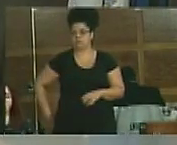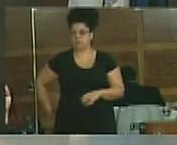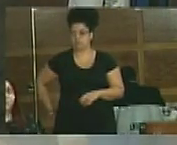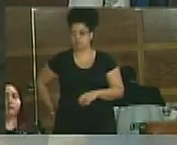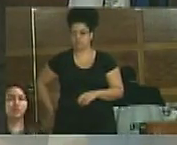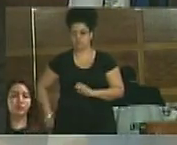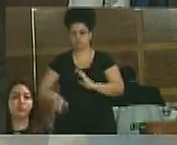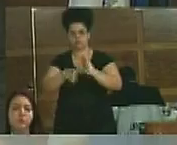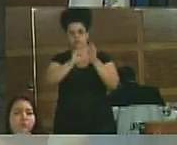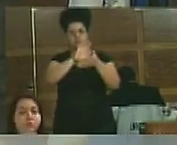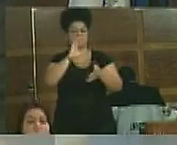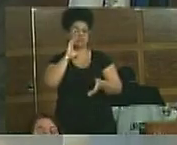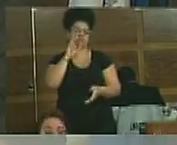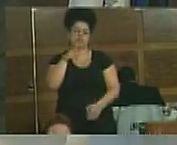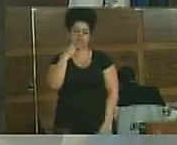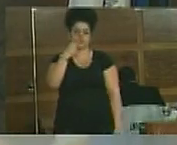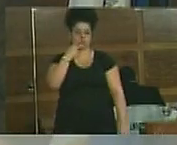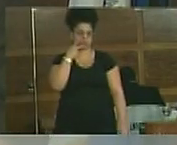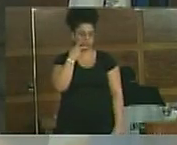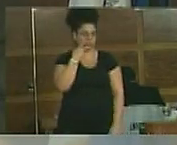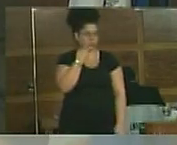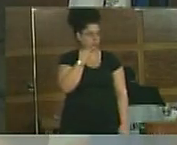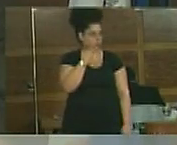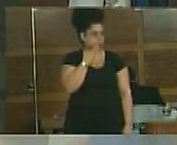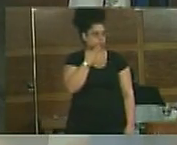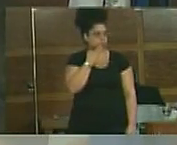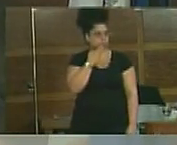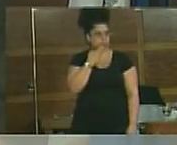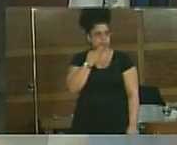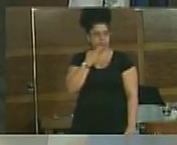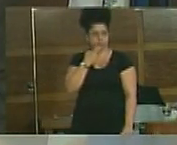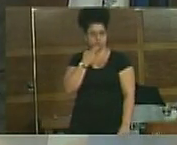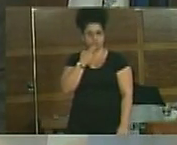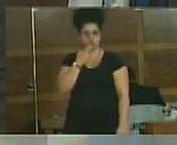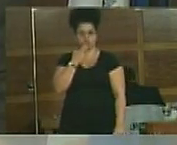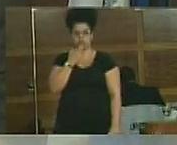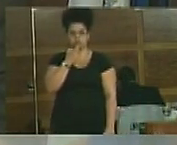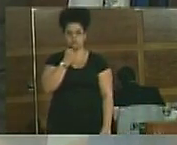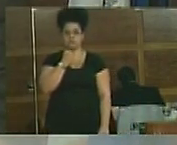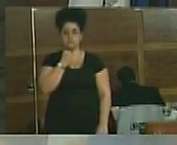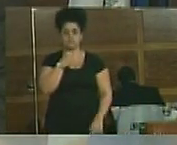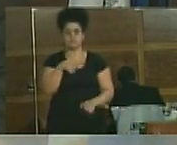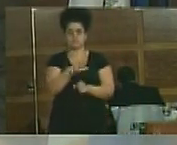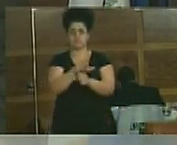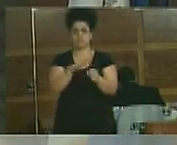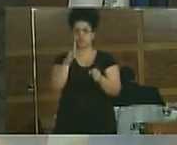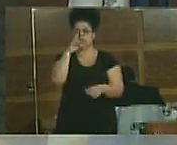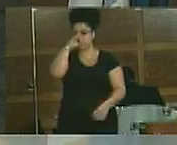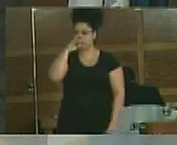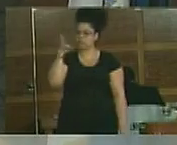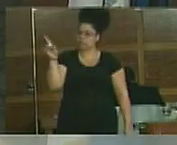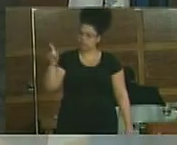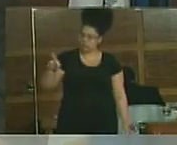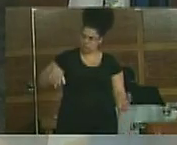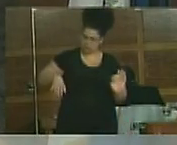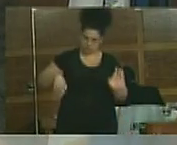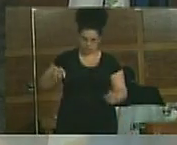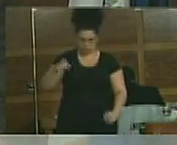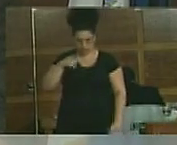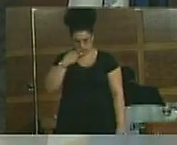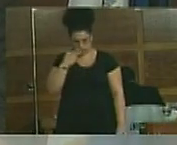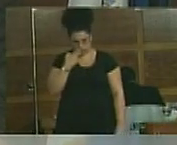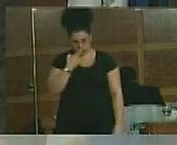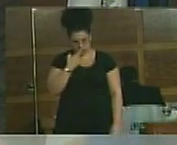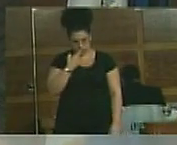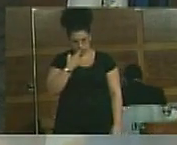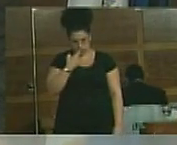que infelizmente não está aqui, do perigo que está trazendo lá na Ilha Grande, né? Qual é a praia que ele falou, ô vereadora Tite? Qual